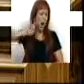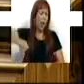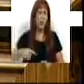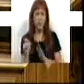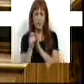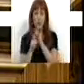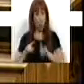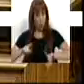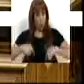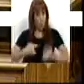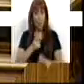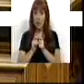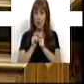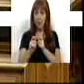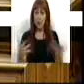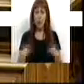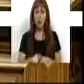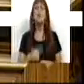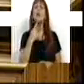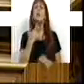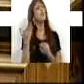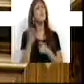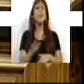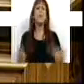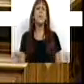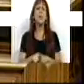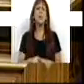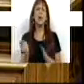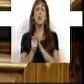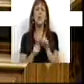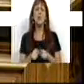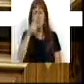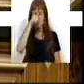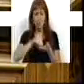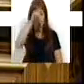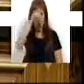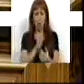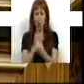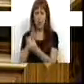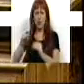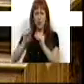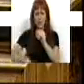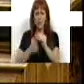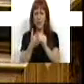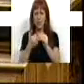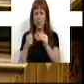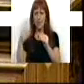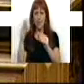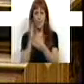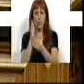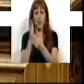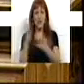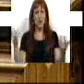os critérios que ele próprio definiu. Referimos-nos, por exemplo, ao critério do volume processual inferior a 250